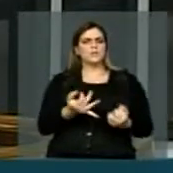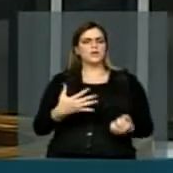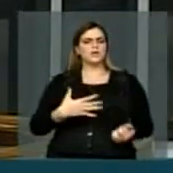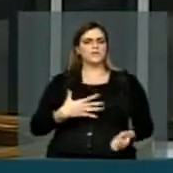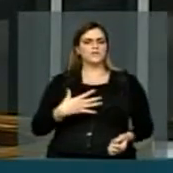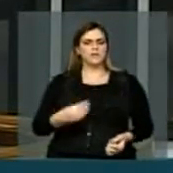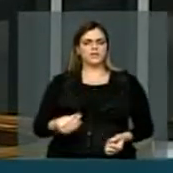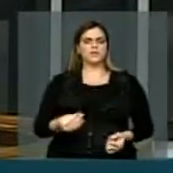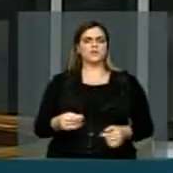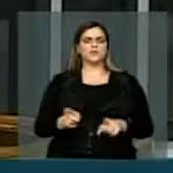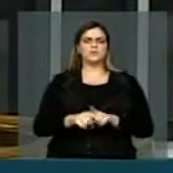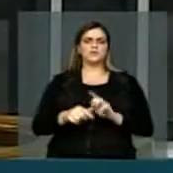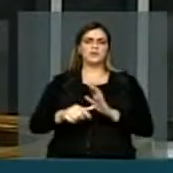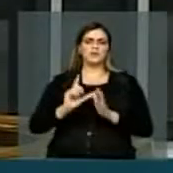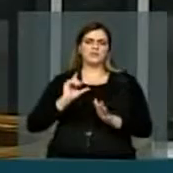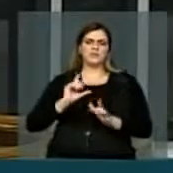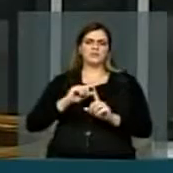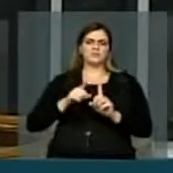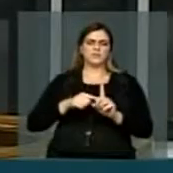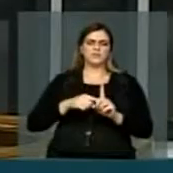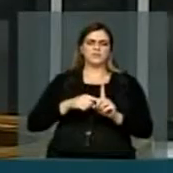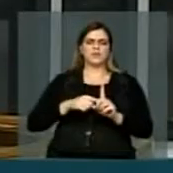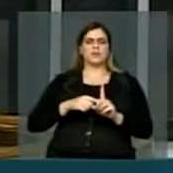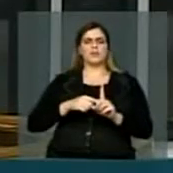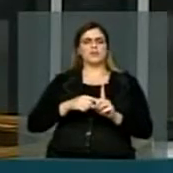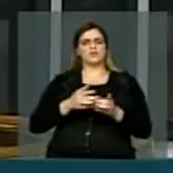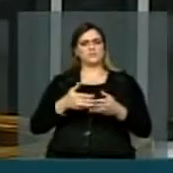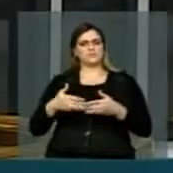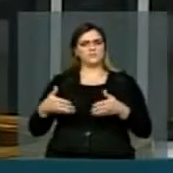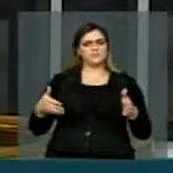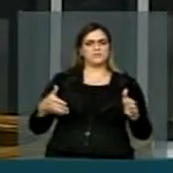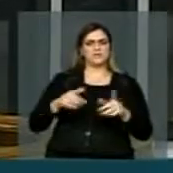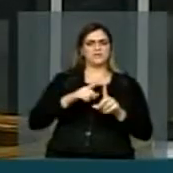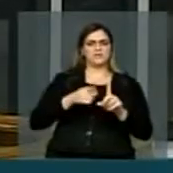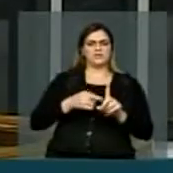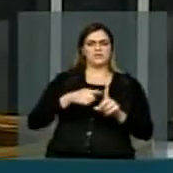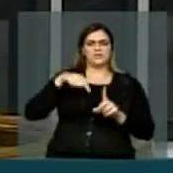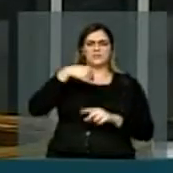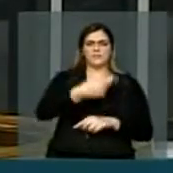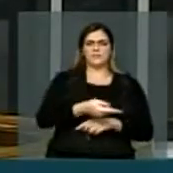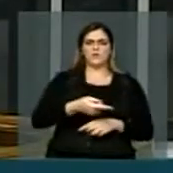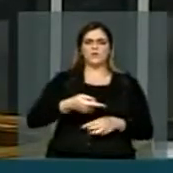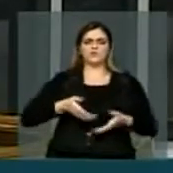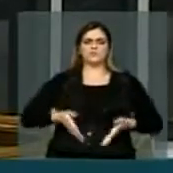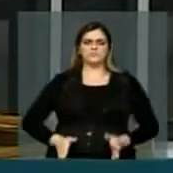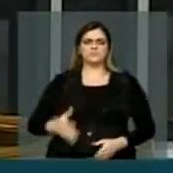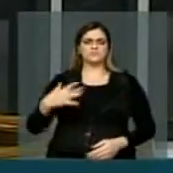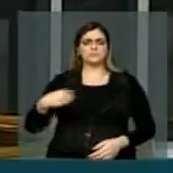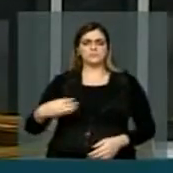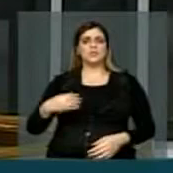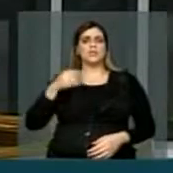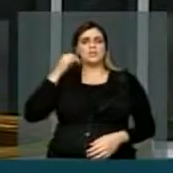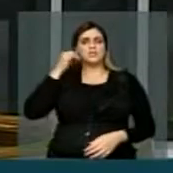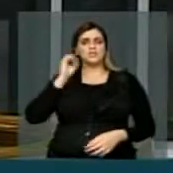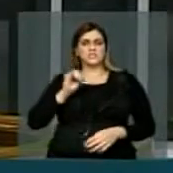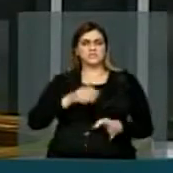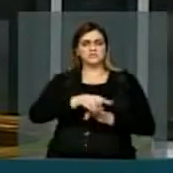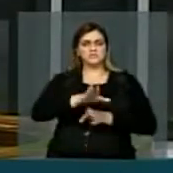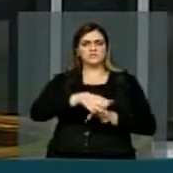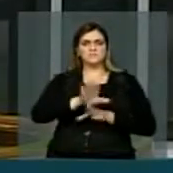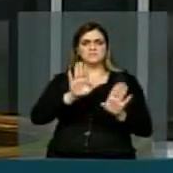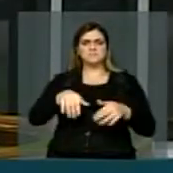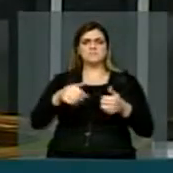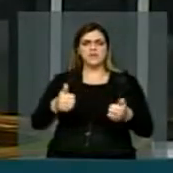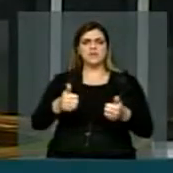da gravidez, no pré-natal, parto, puerpério, podem ajudar a prevenir mortes maternas e a